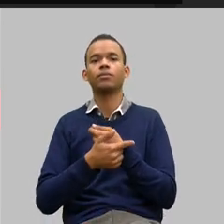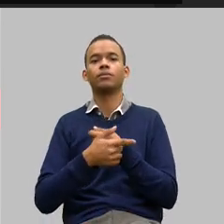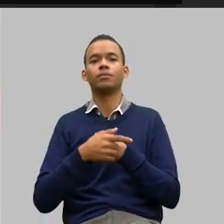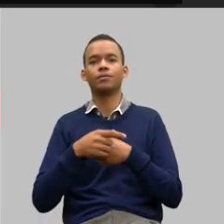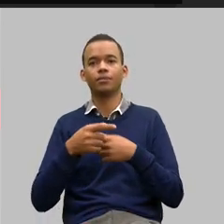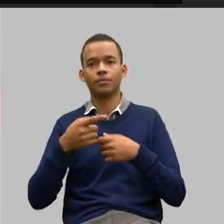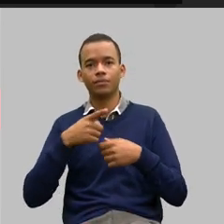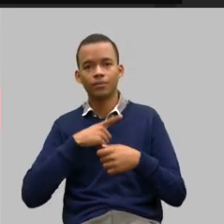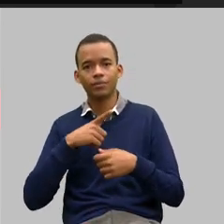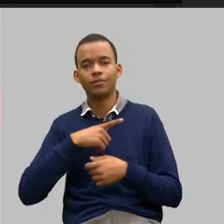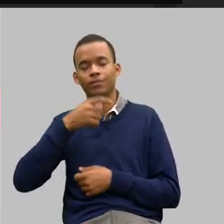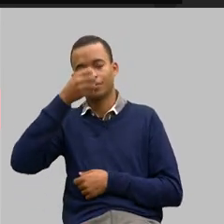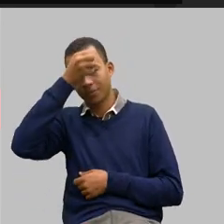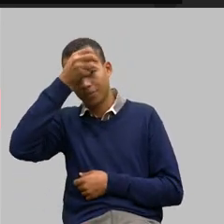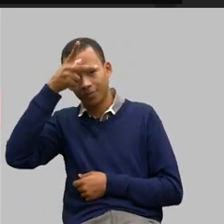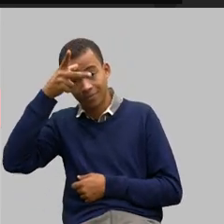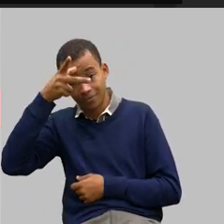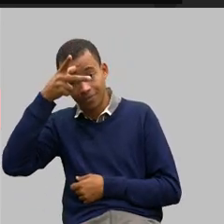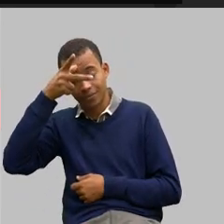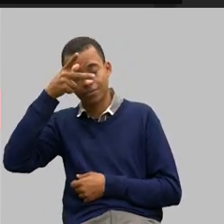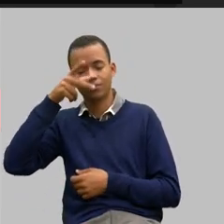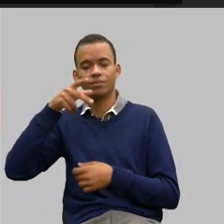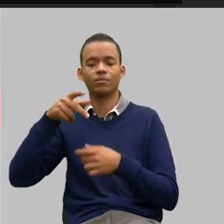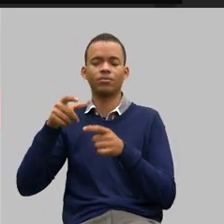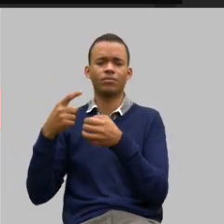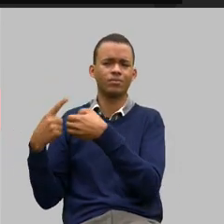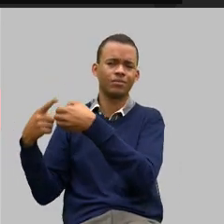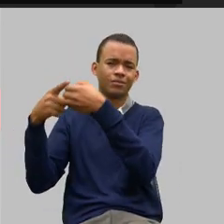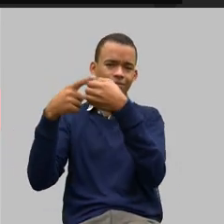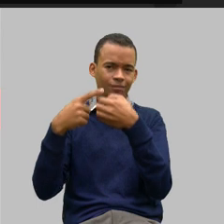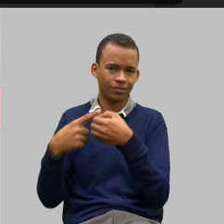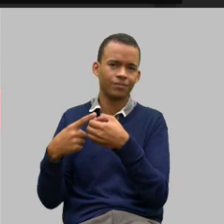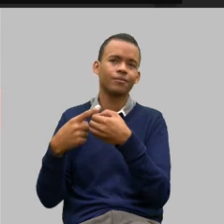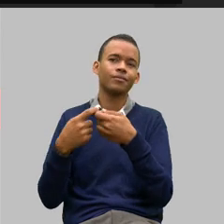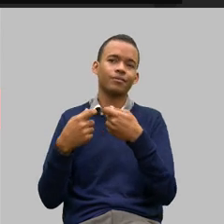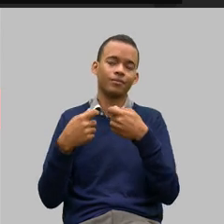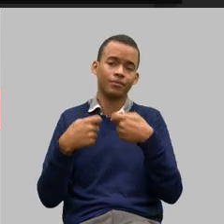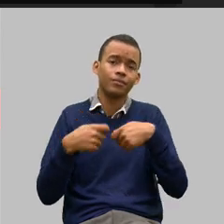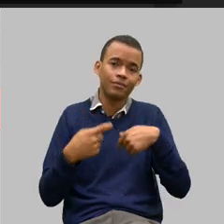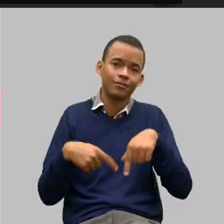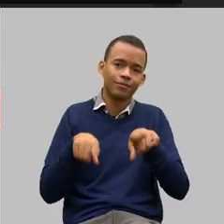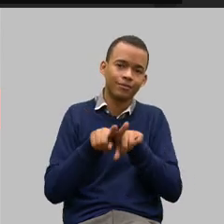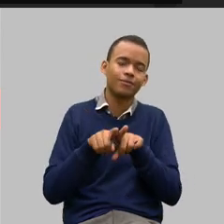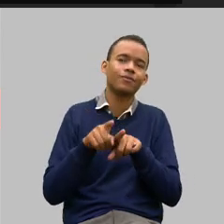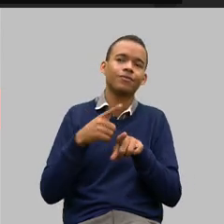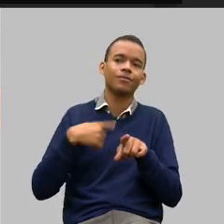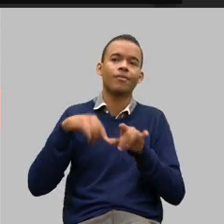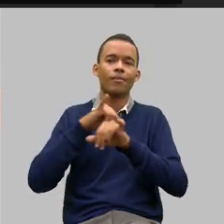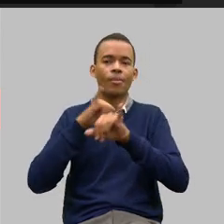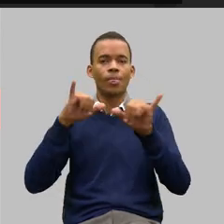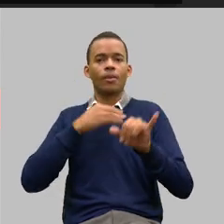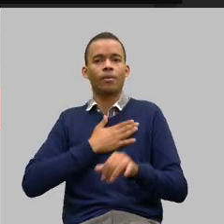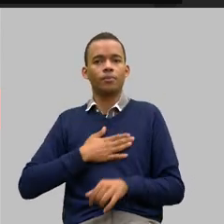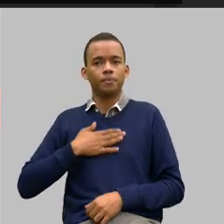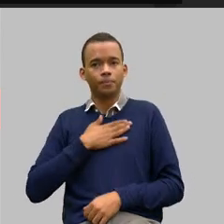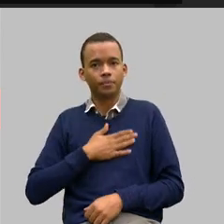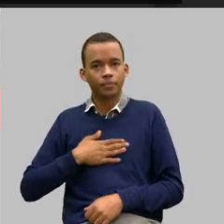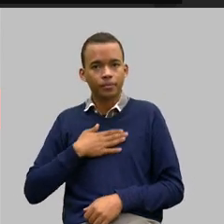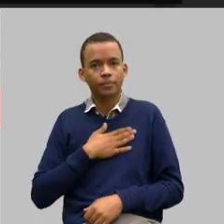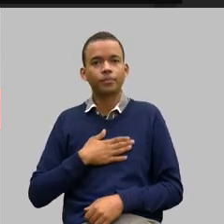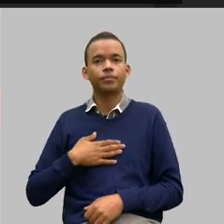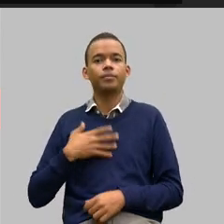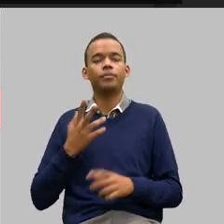nossos prefeitos das nossas prefeituras dos Municípios Então a gente tem aqui a satisfação de dizer que né do do